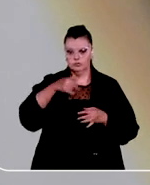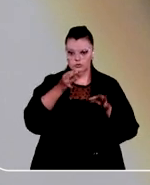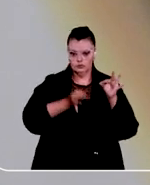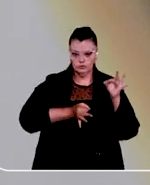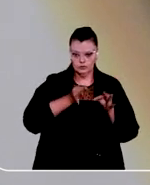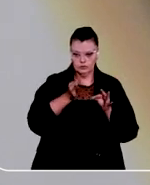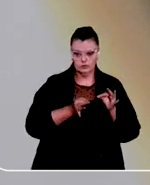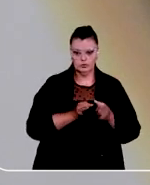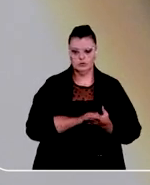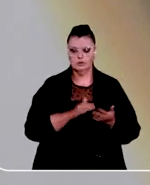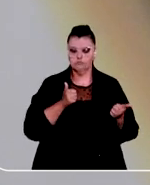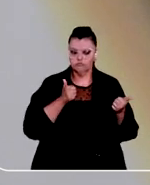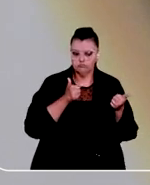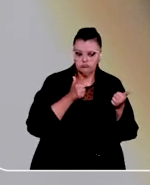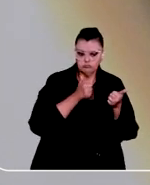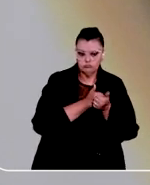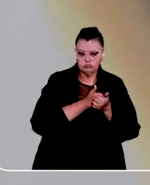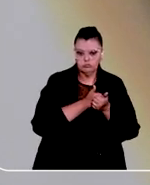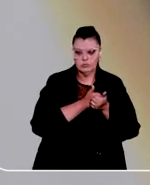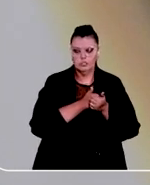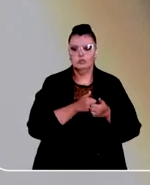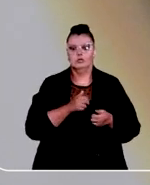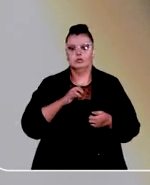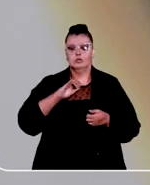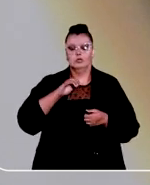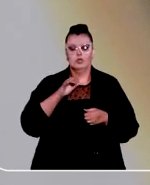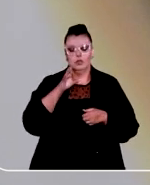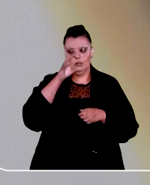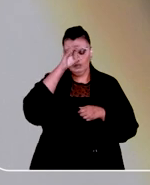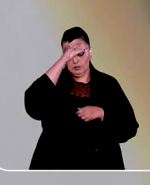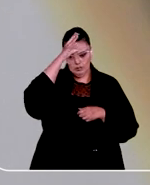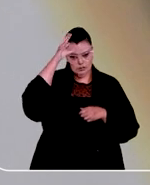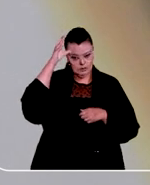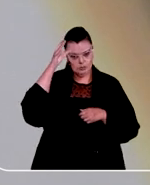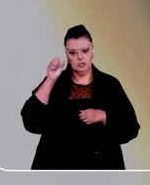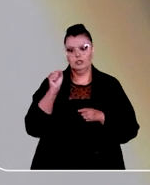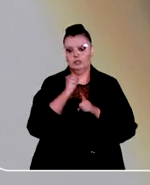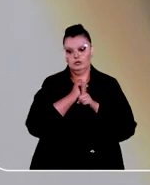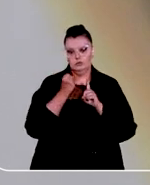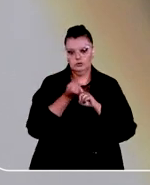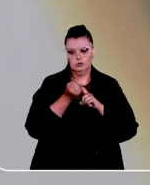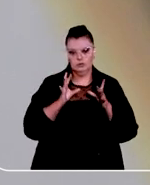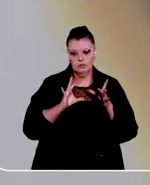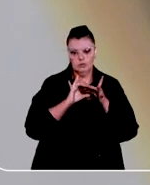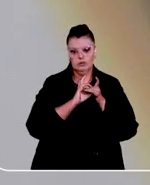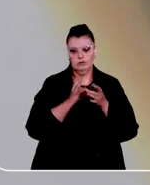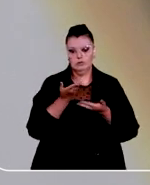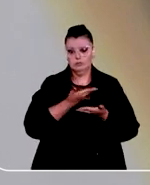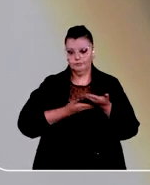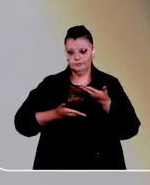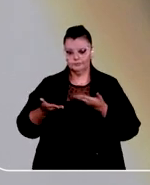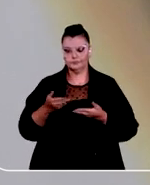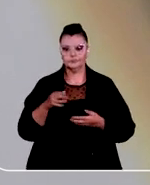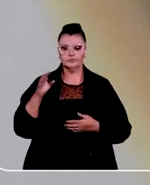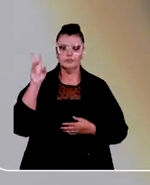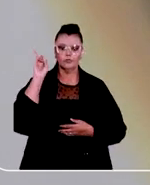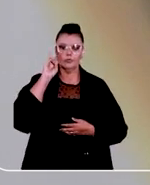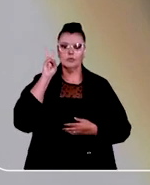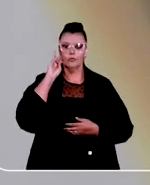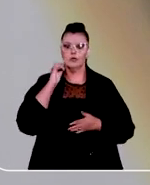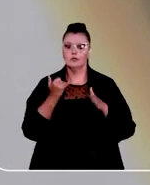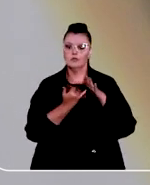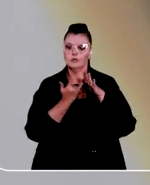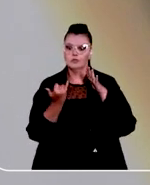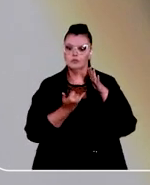de natureza socioeducativa constituídos e de disciplinados em conformidade com o propósito de promoção da